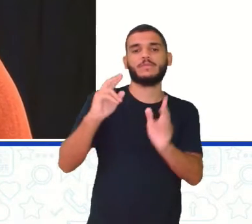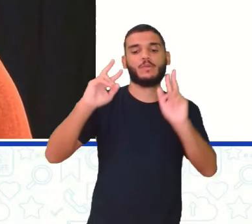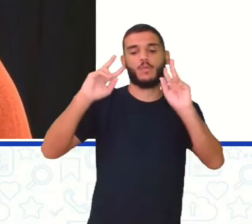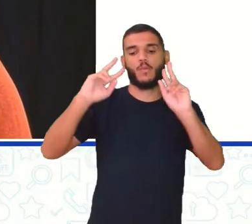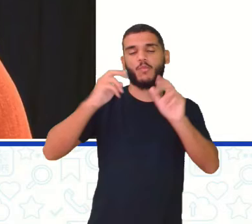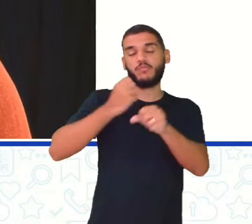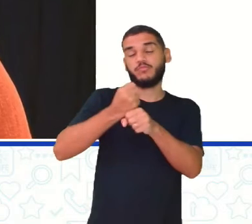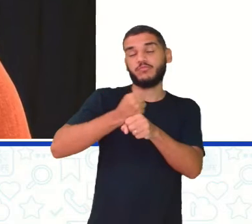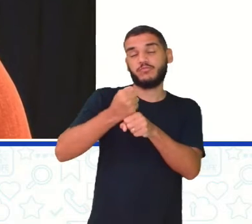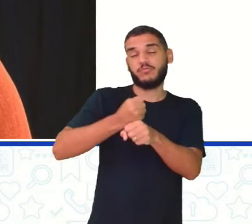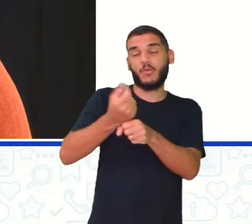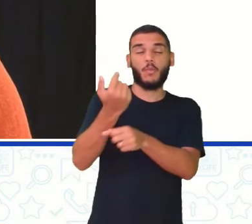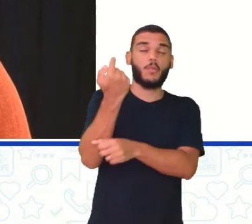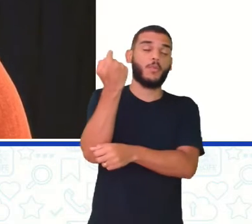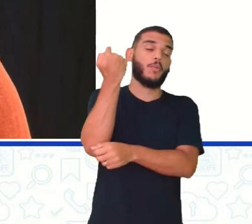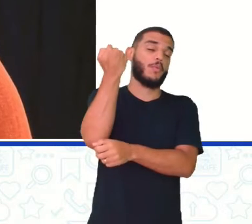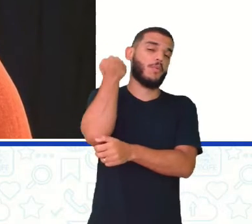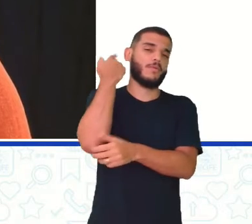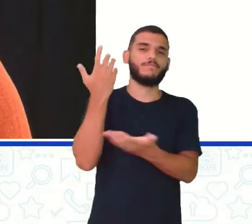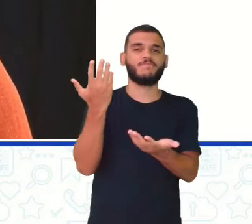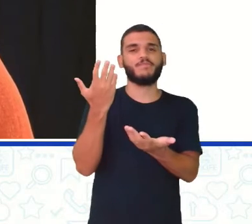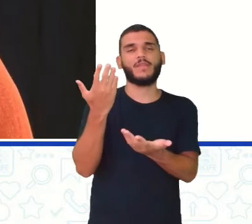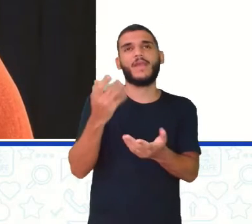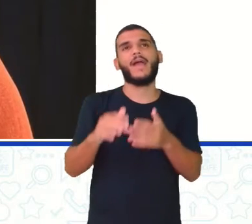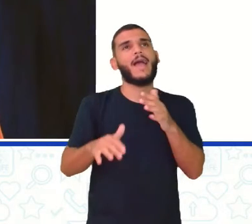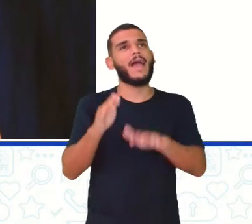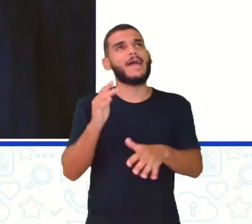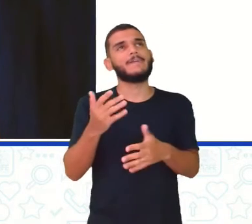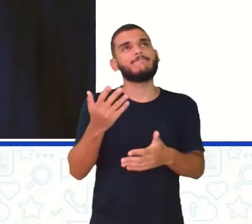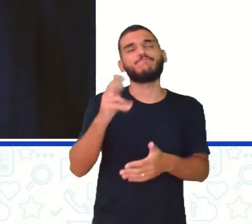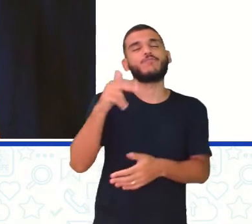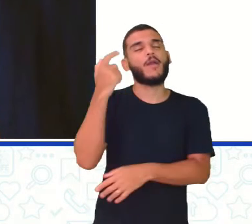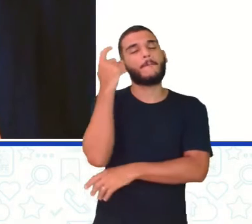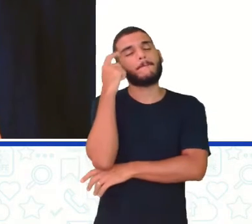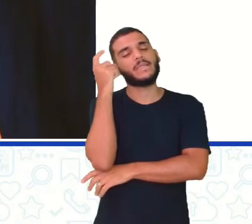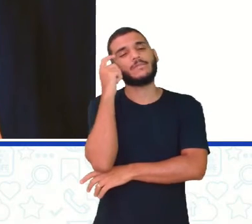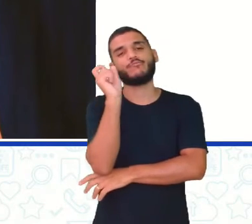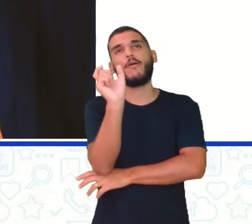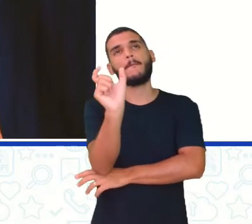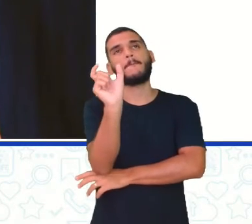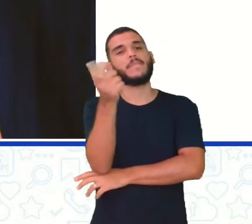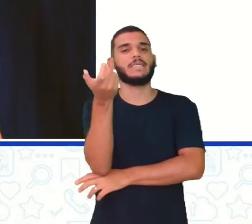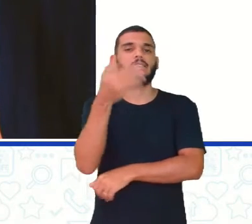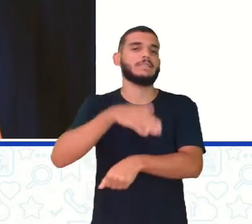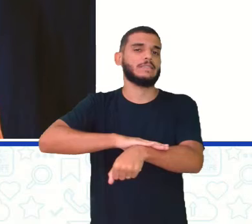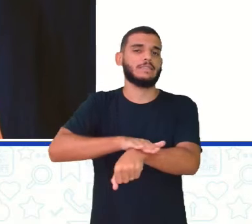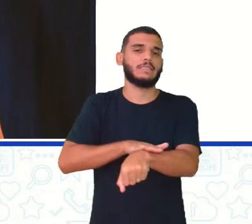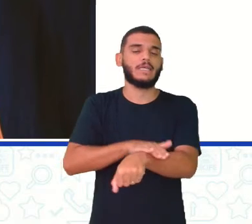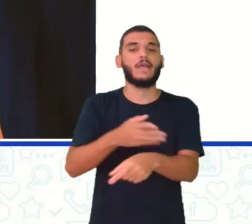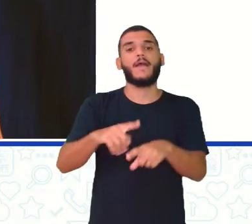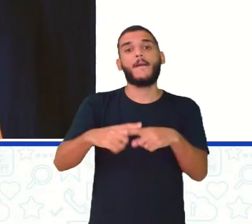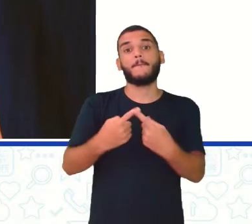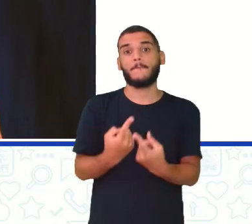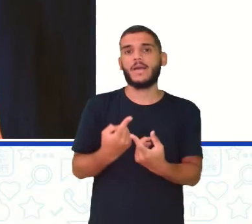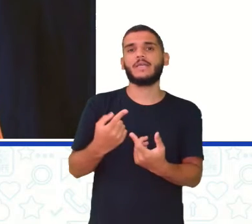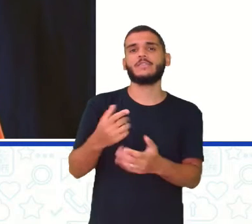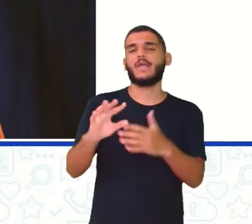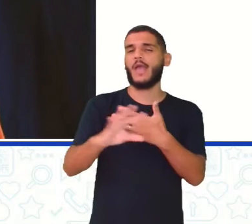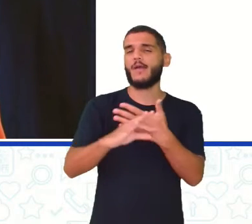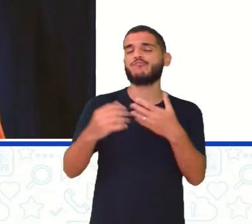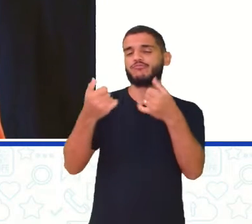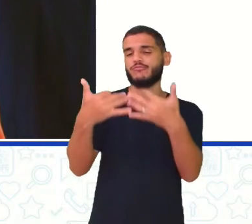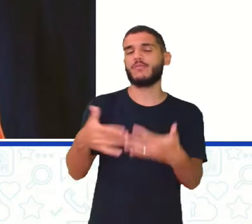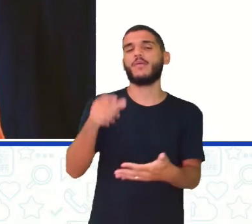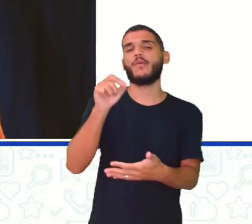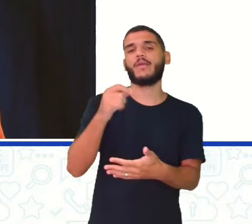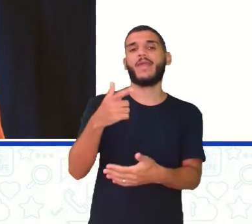dizer que a humanidade nem sempre se pensou nestes termos. Para muitos autores, o racismo é filho da modernidade.